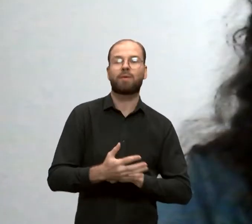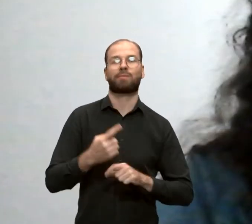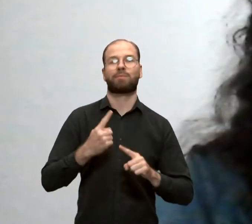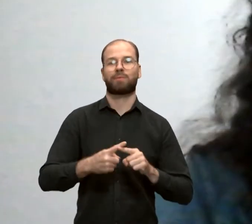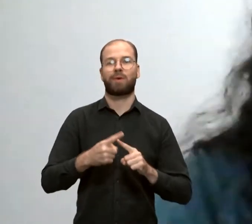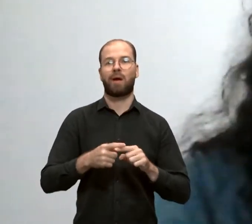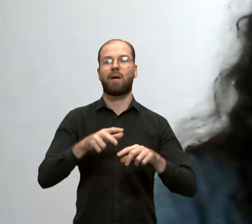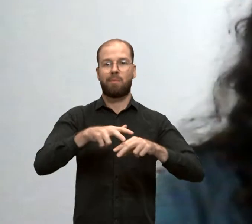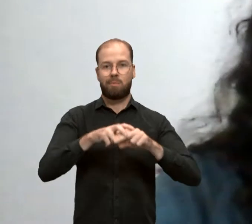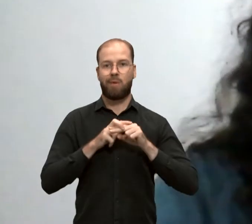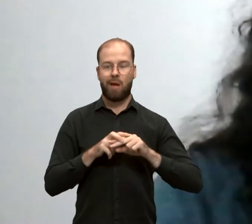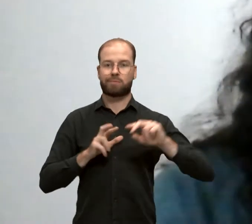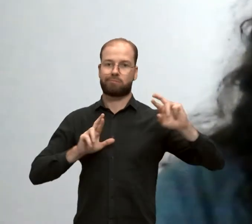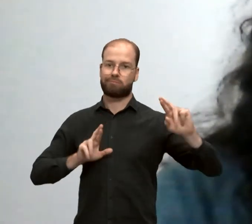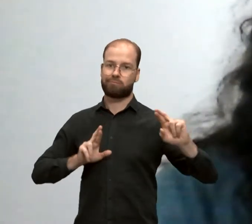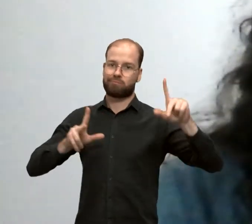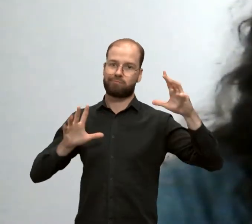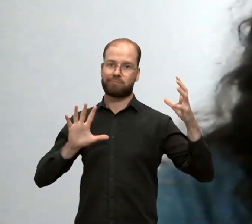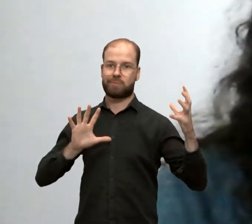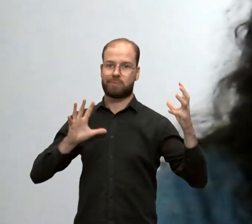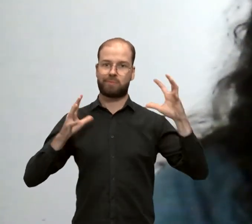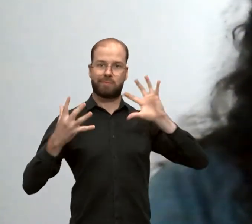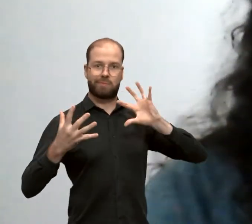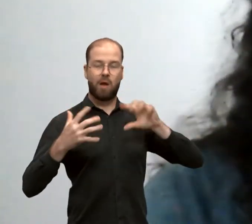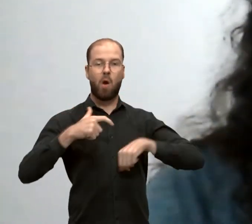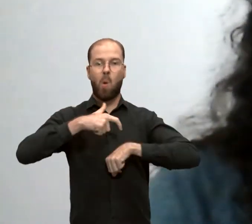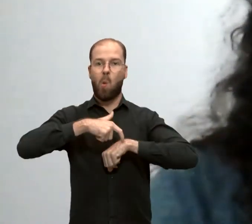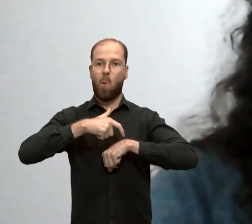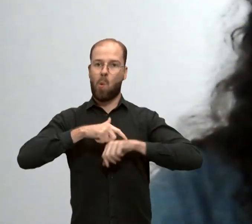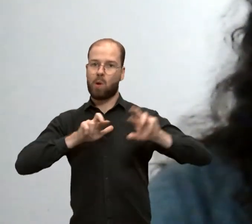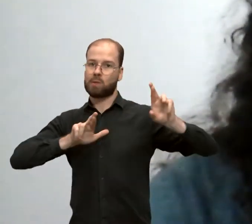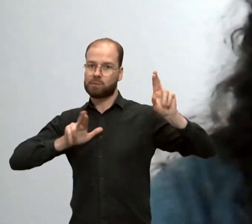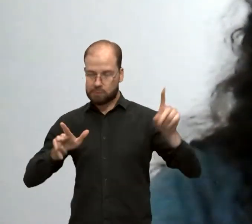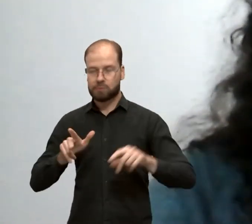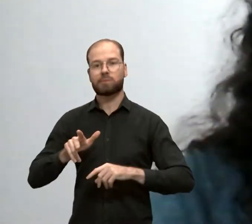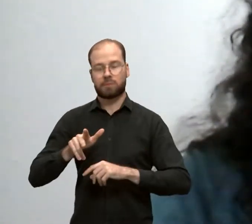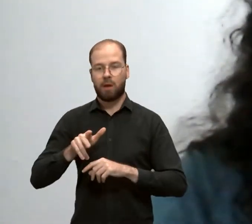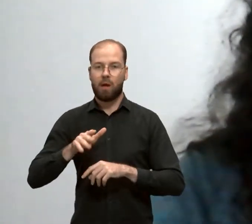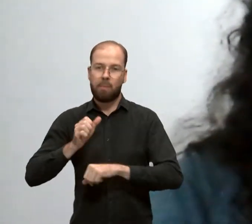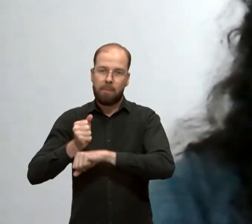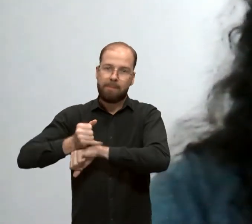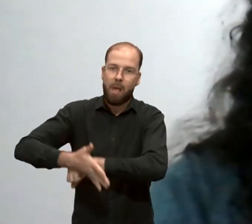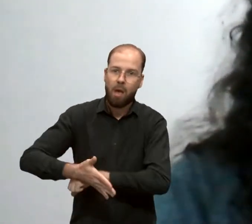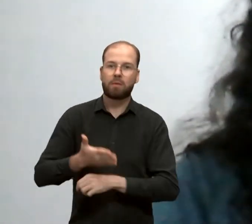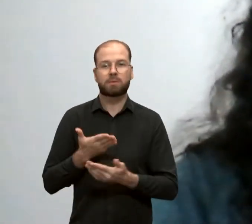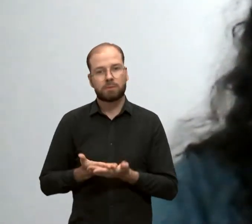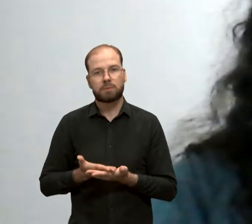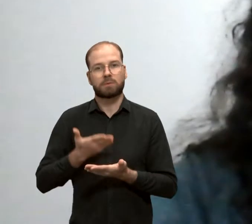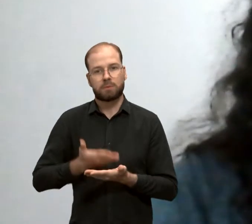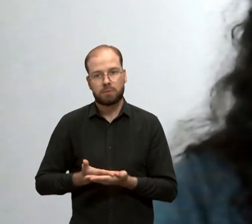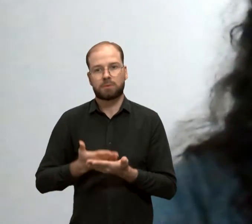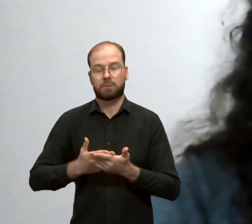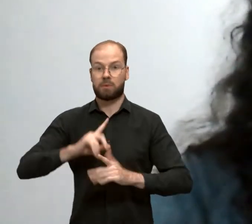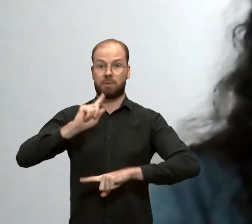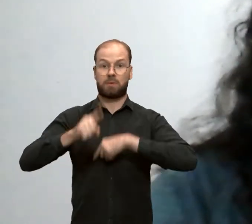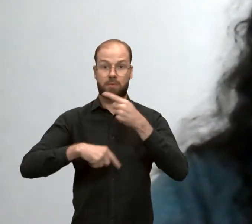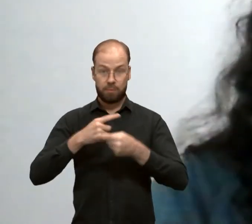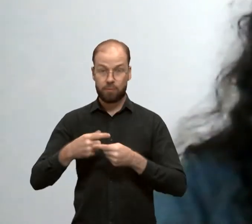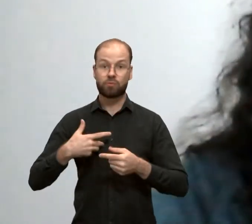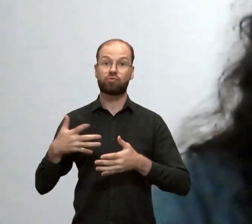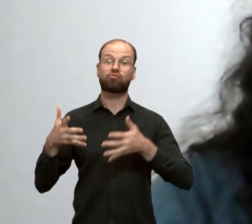por conta da diferença de fuso. Depois, quando eu cheguei, eles tinham destinado